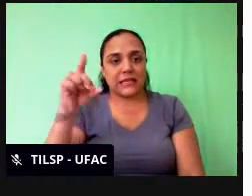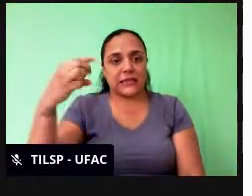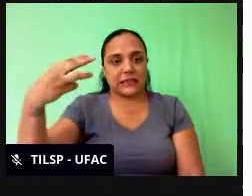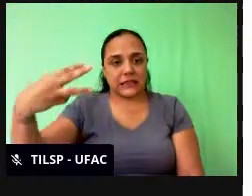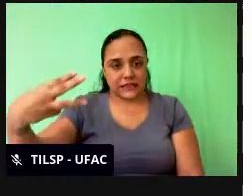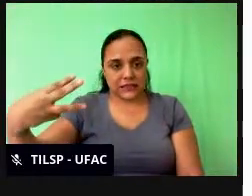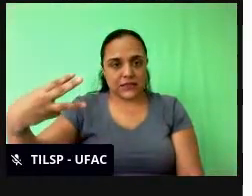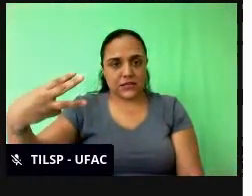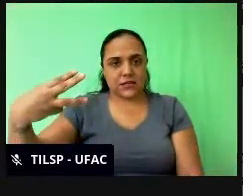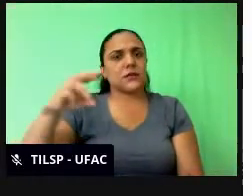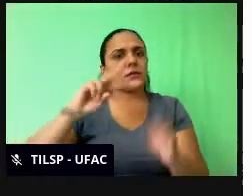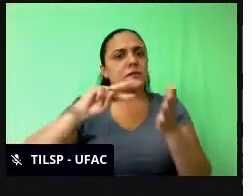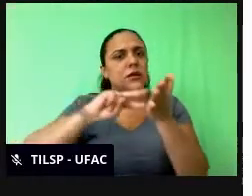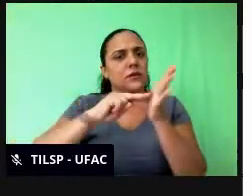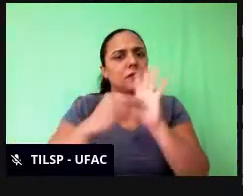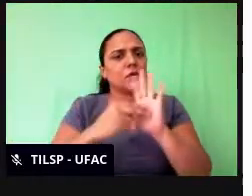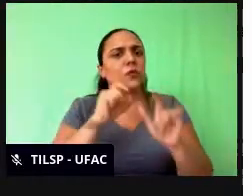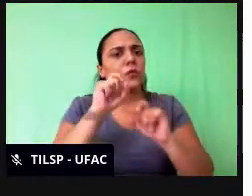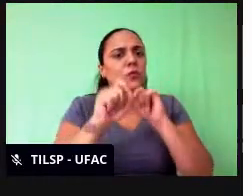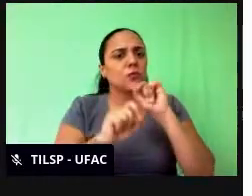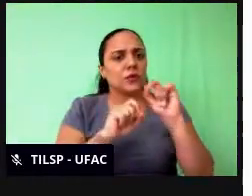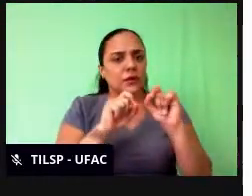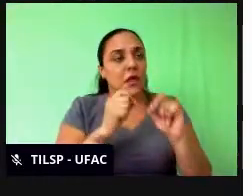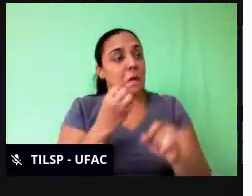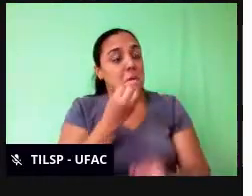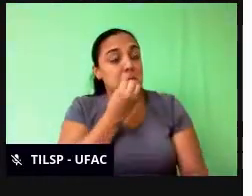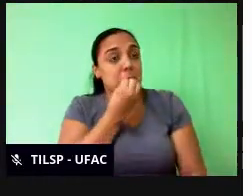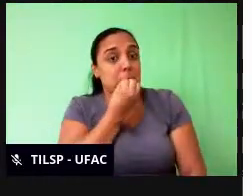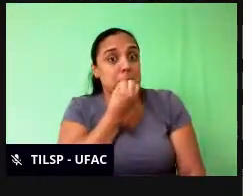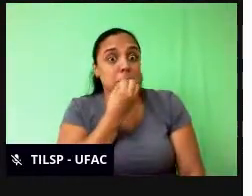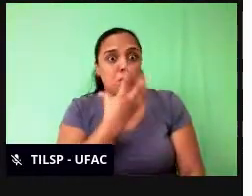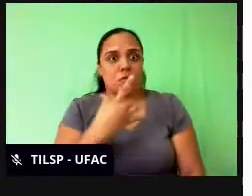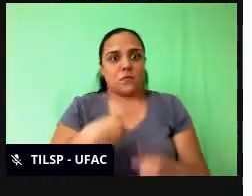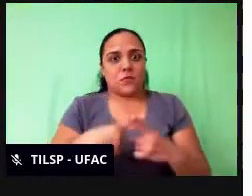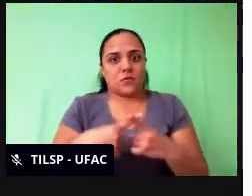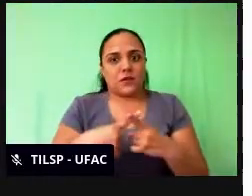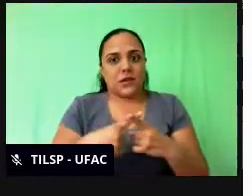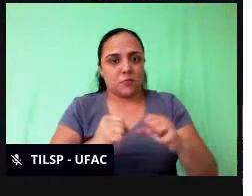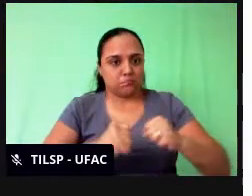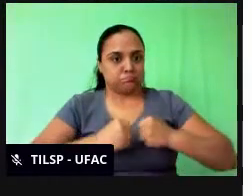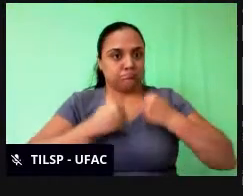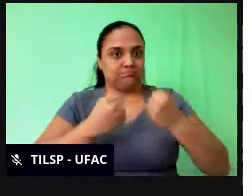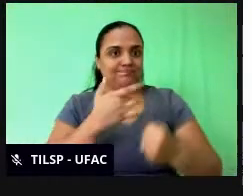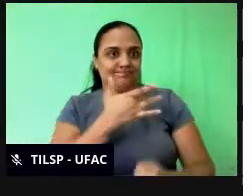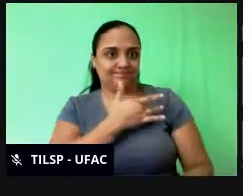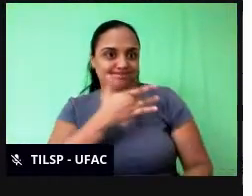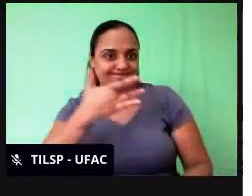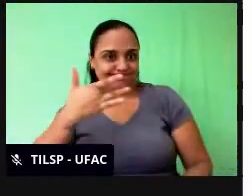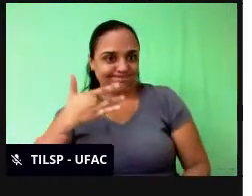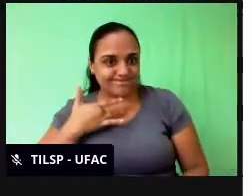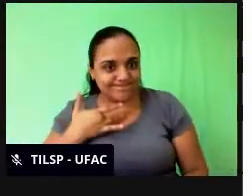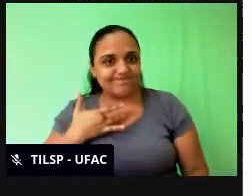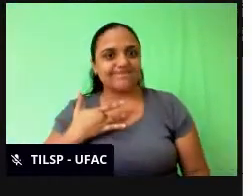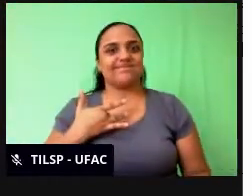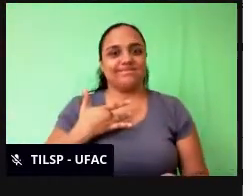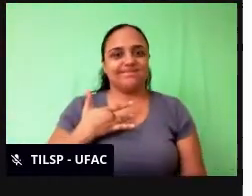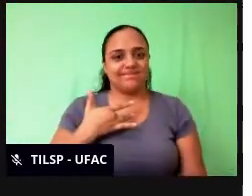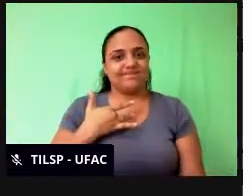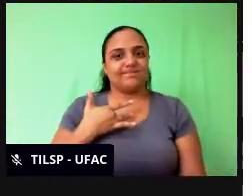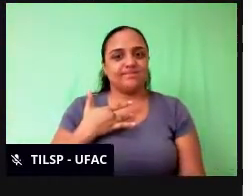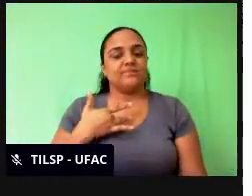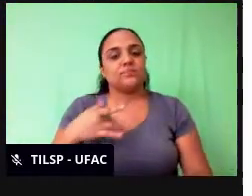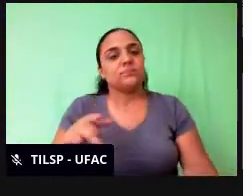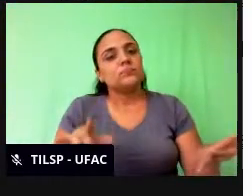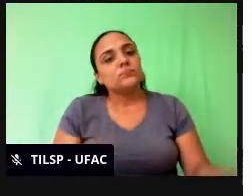alguns estudos mostram que ela aumenta de forma mais eficiente os níveis de vitamina D total do que a